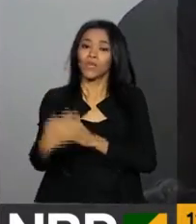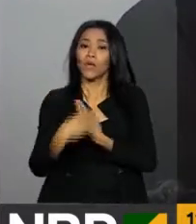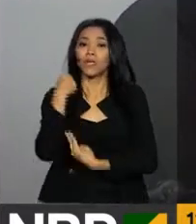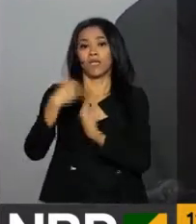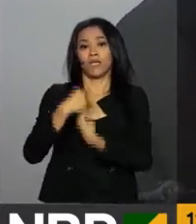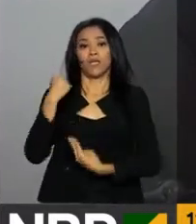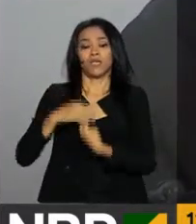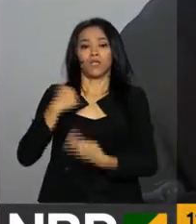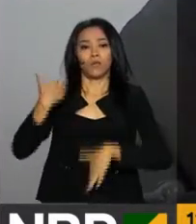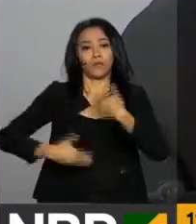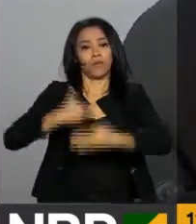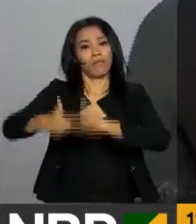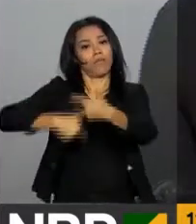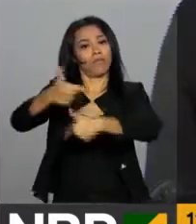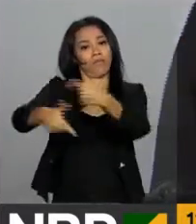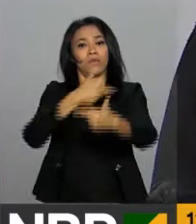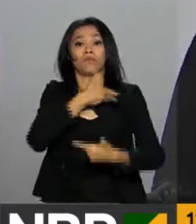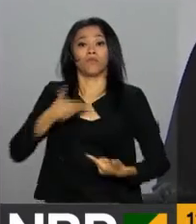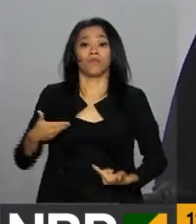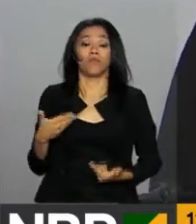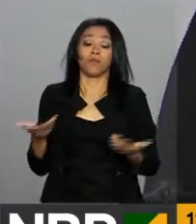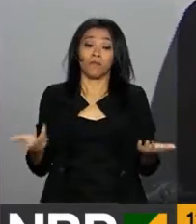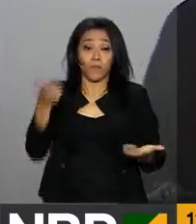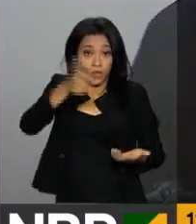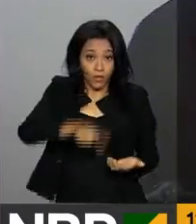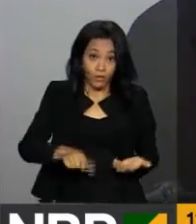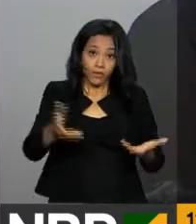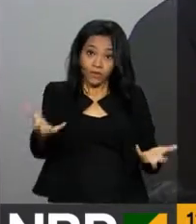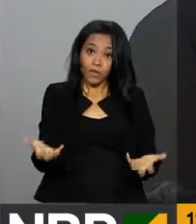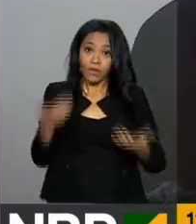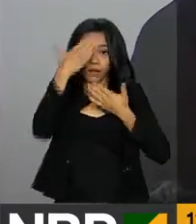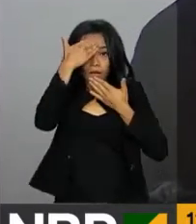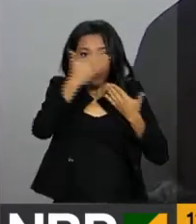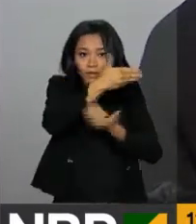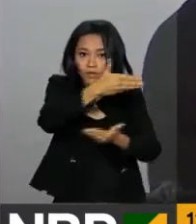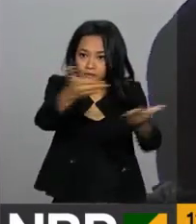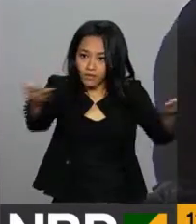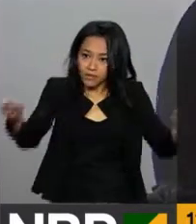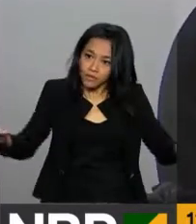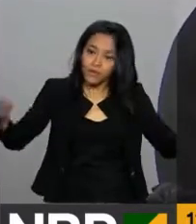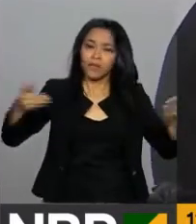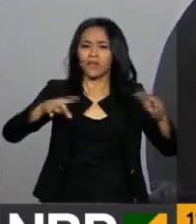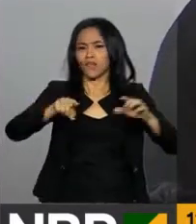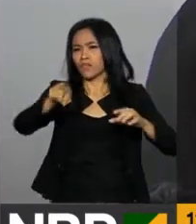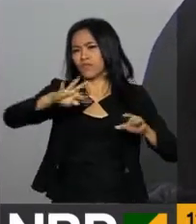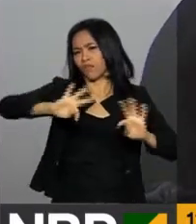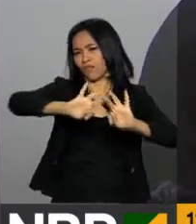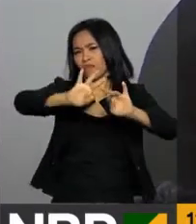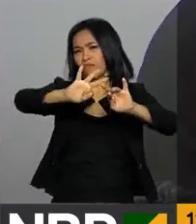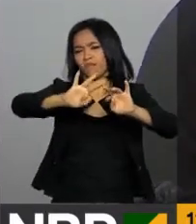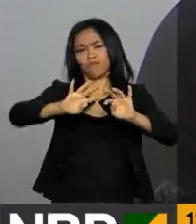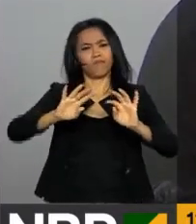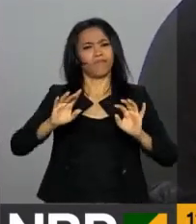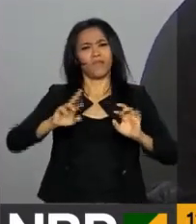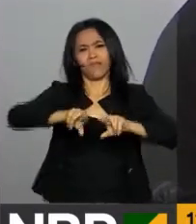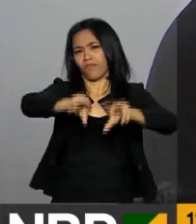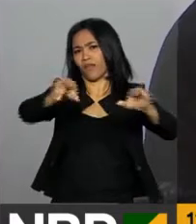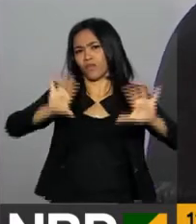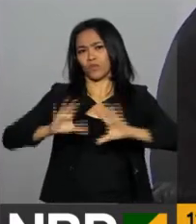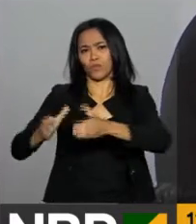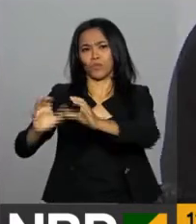especialmente agradecer aos senhores que estão nas várias cooperativas eu comentava até como